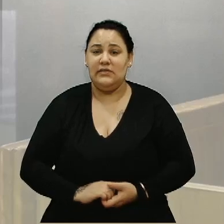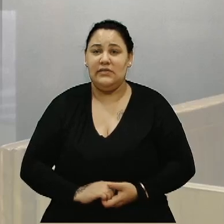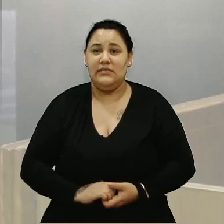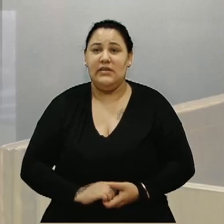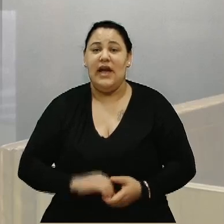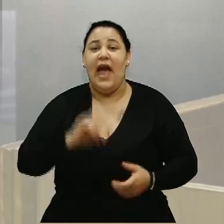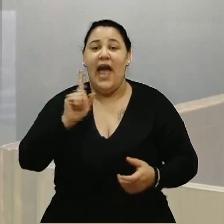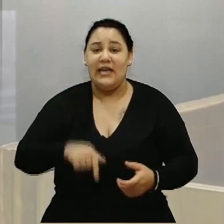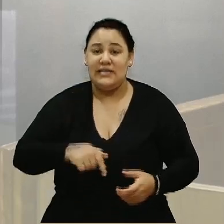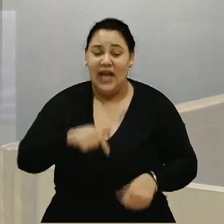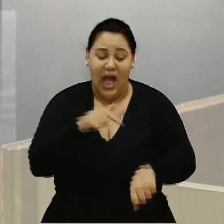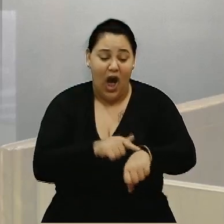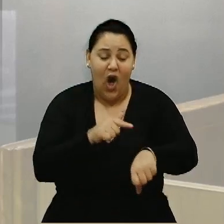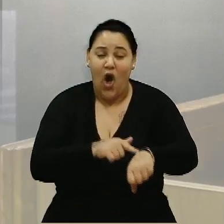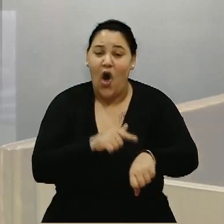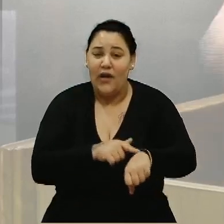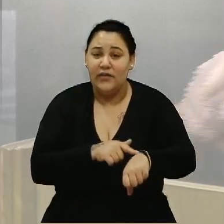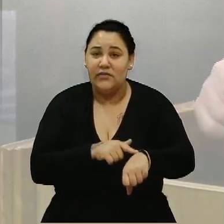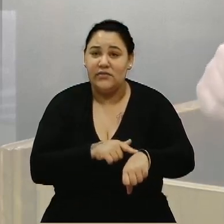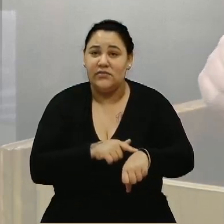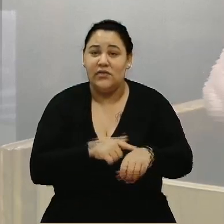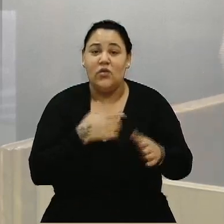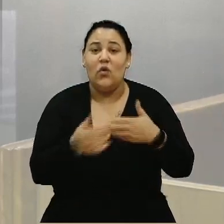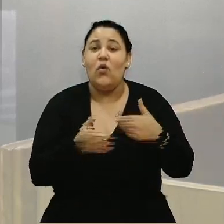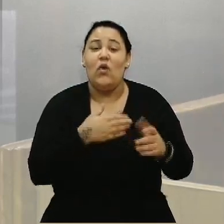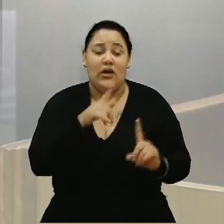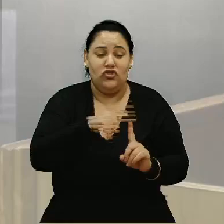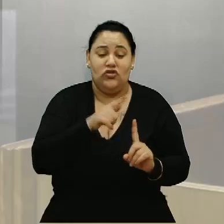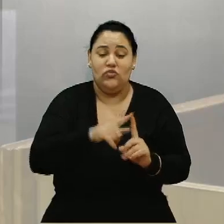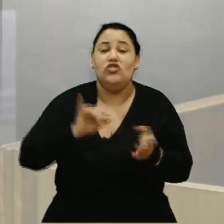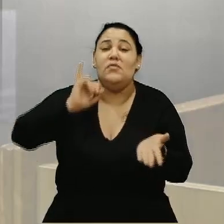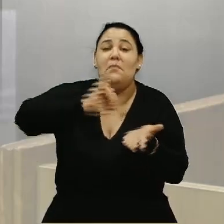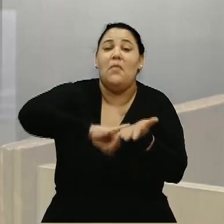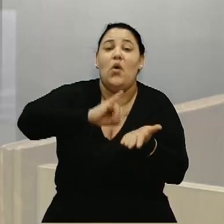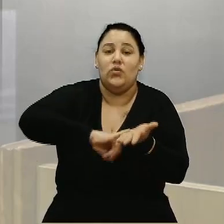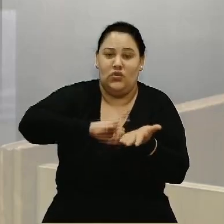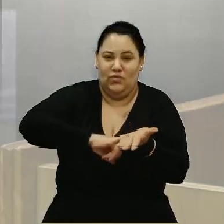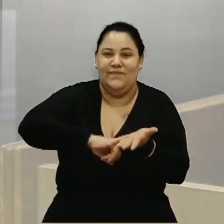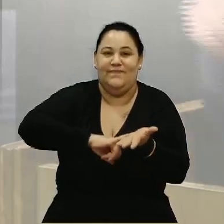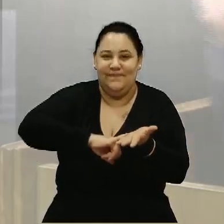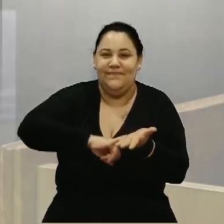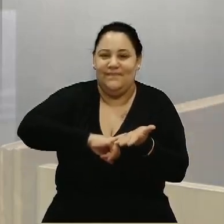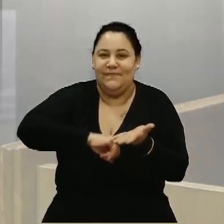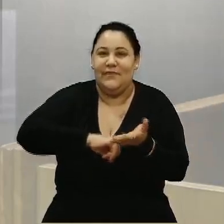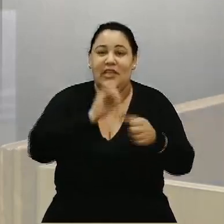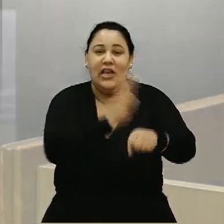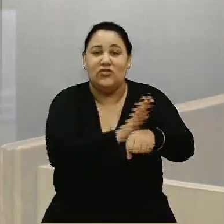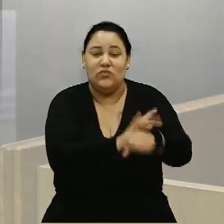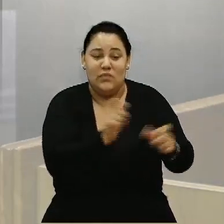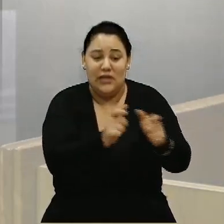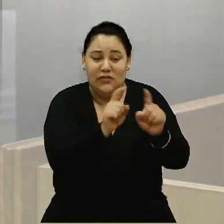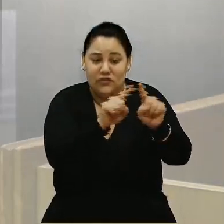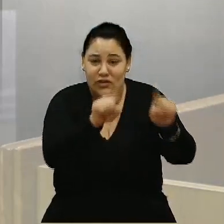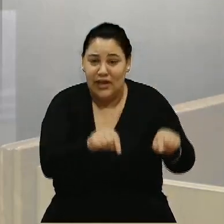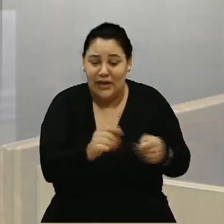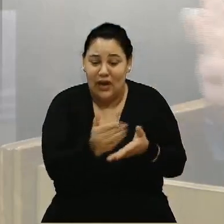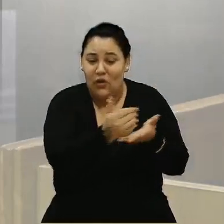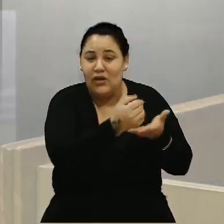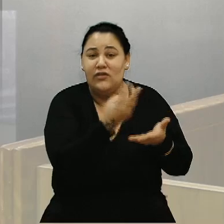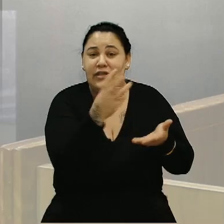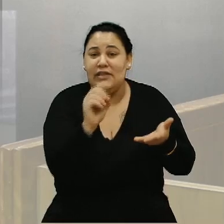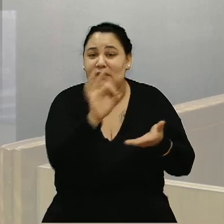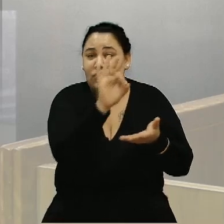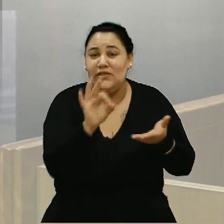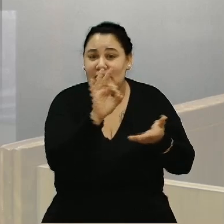de tirar qualquer tipo de imposto em cima desse pequeno agricultor que está lá colhendo 30% do que a enchente